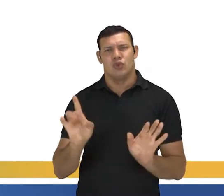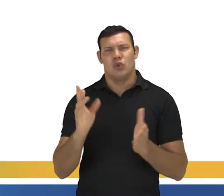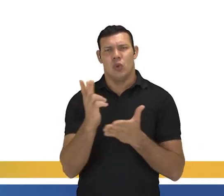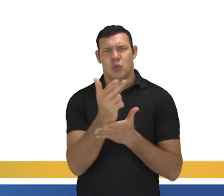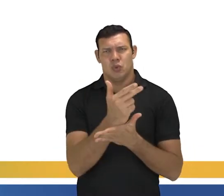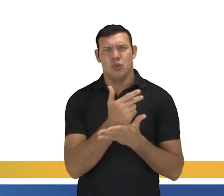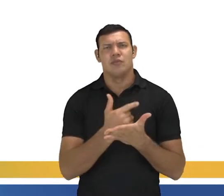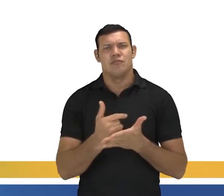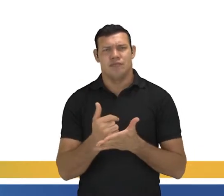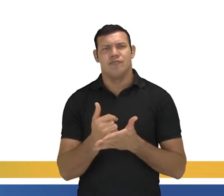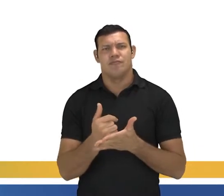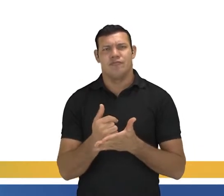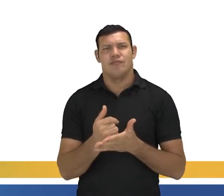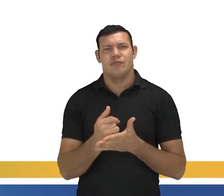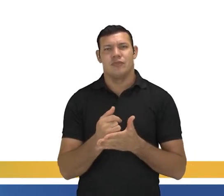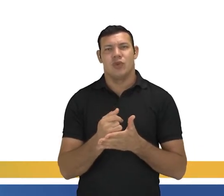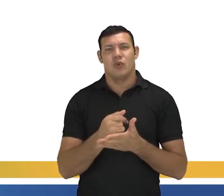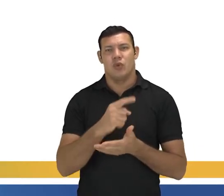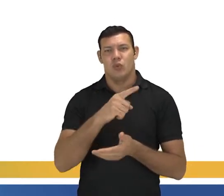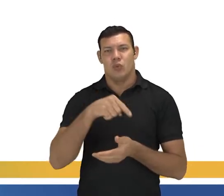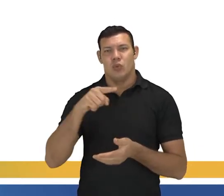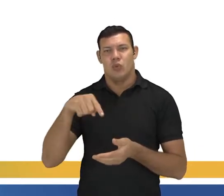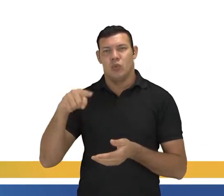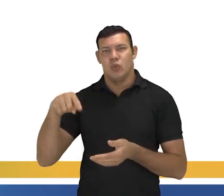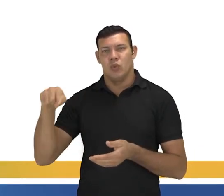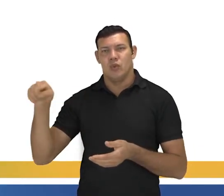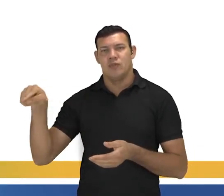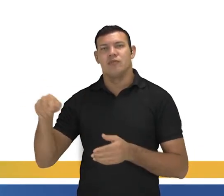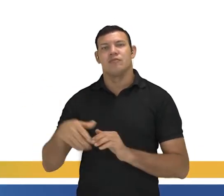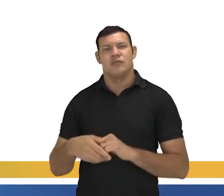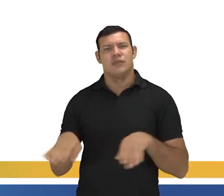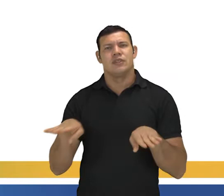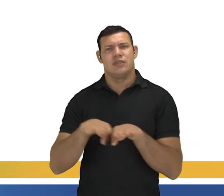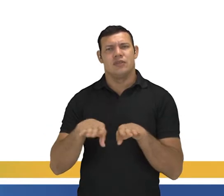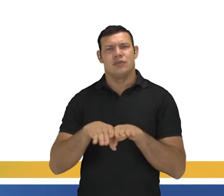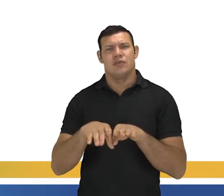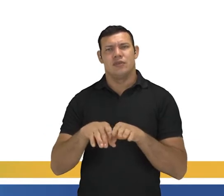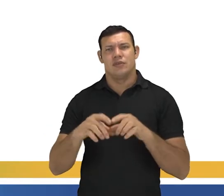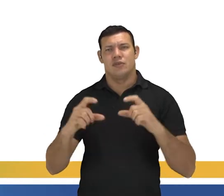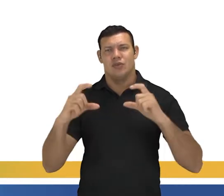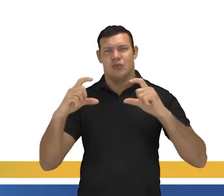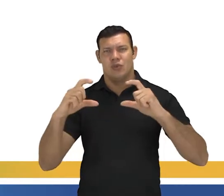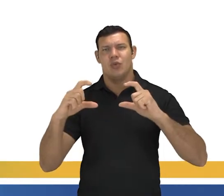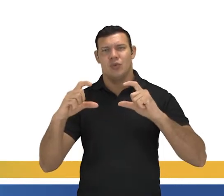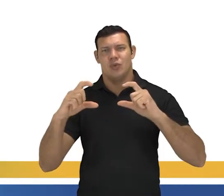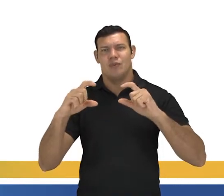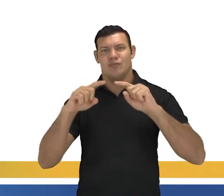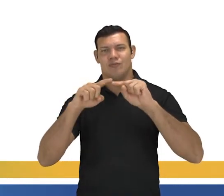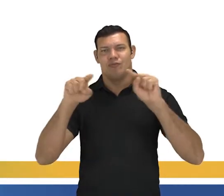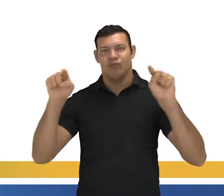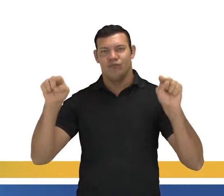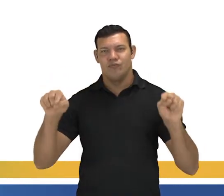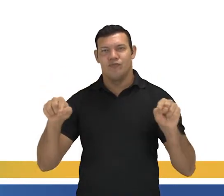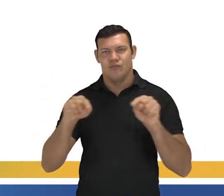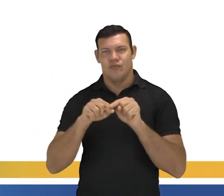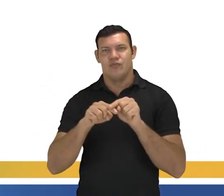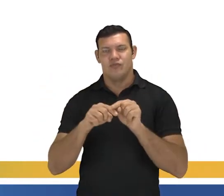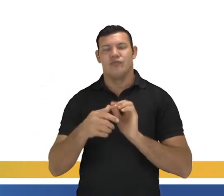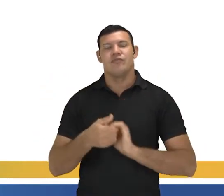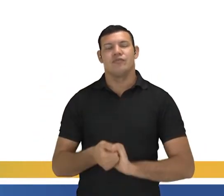aí pelas essas linhas em zigue-zague. Pode aparecer também um retângulo pequeno aí também para representar esse